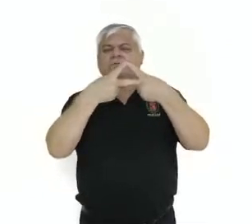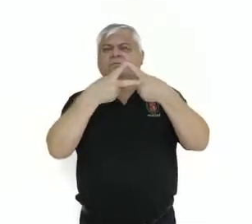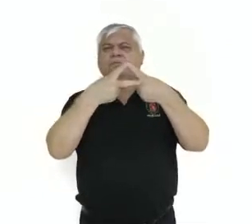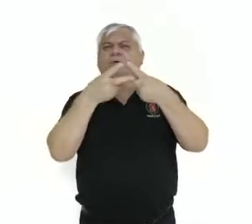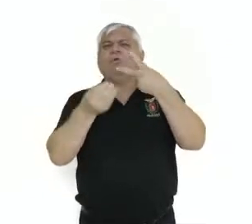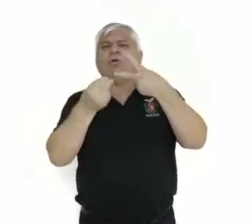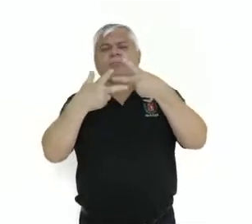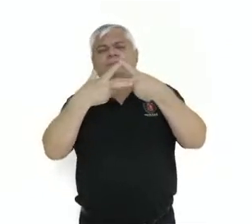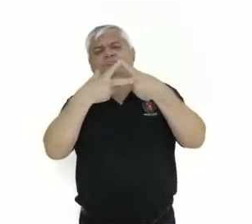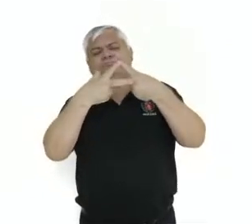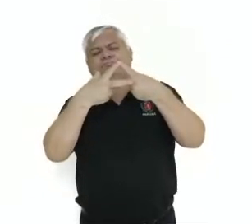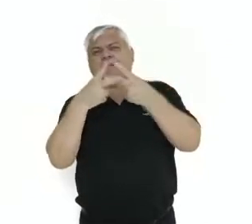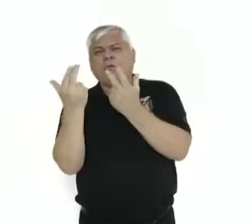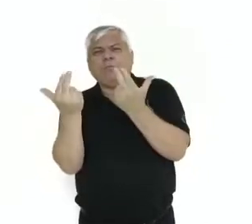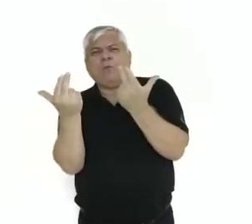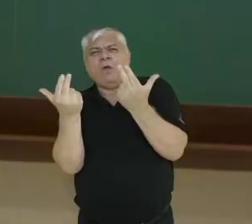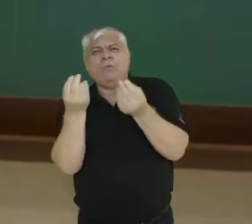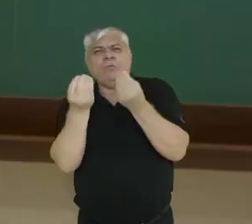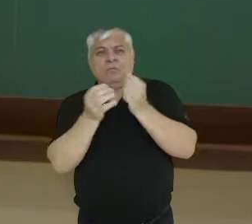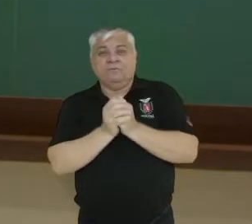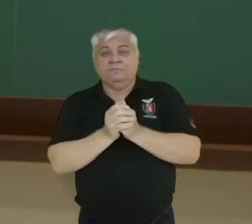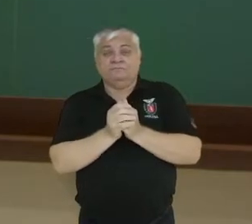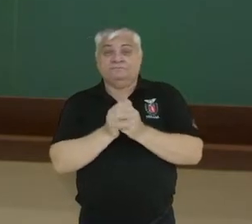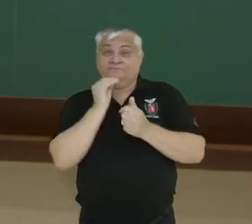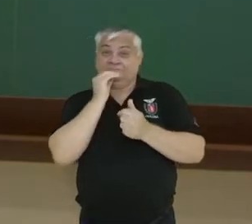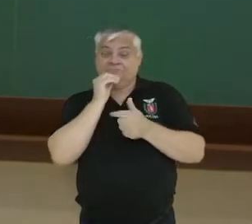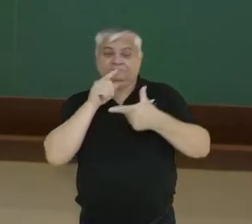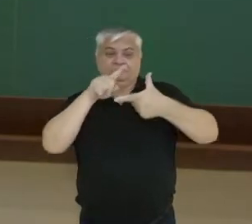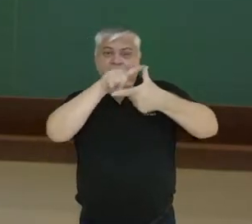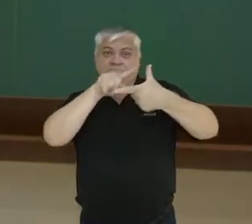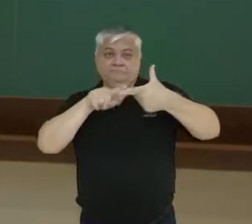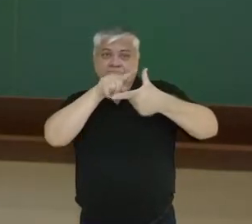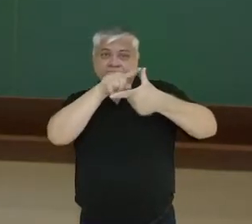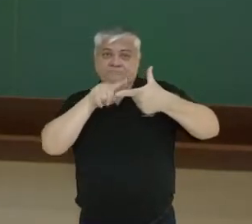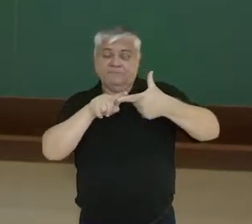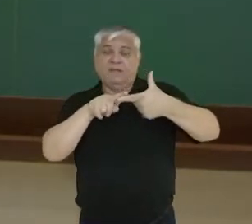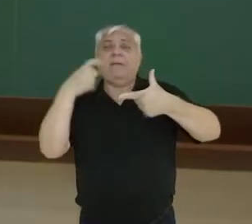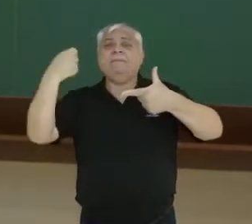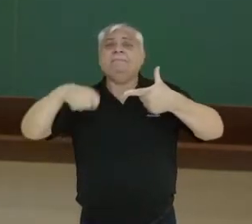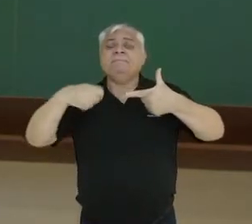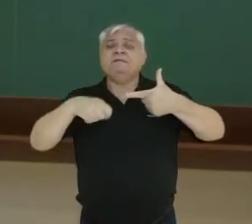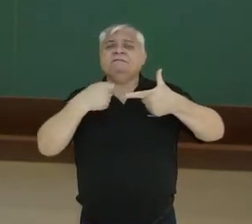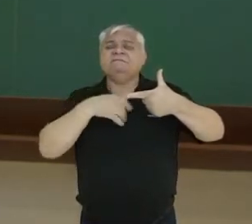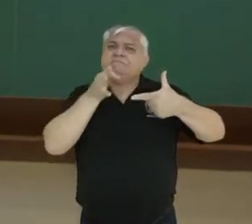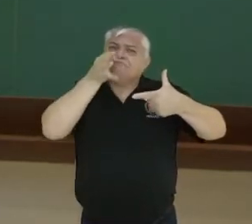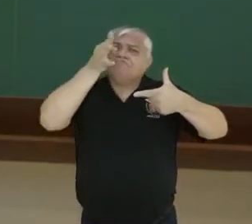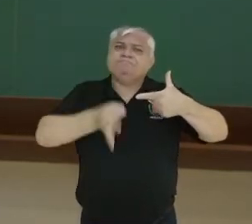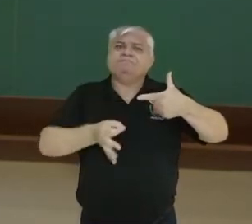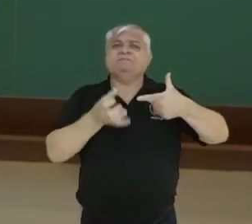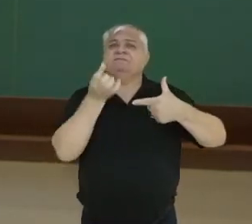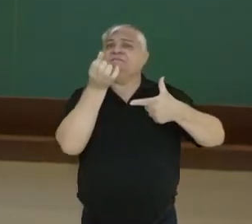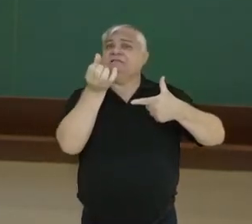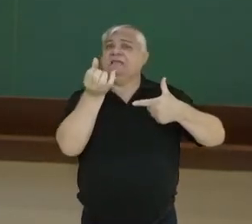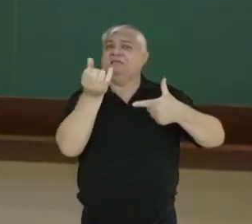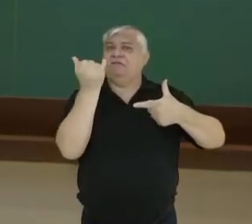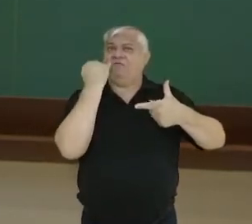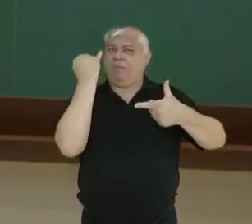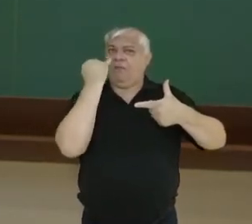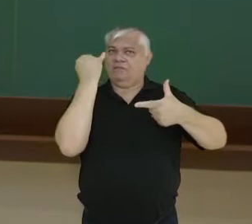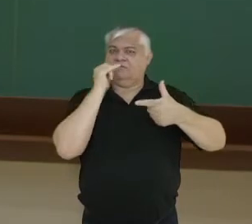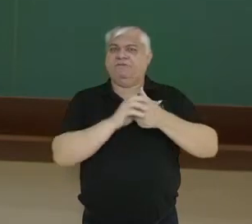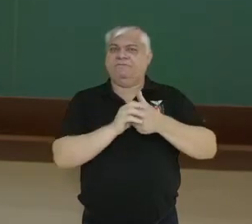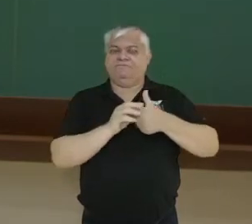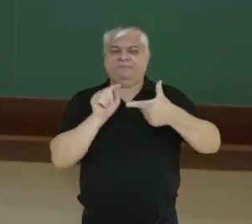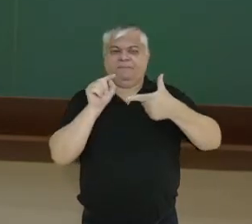dos triângulos semelhantes? Os triângulos semelhantes, eles precisam confirmar seis informações. Os três